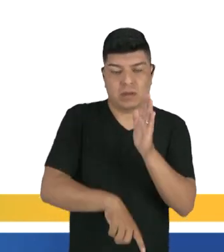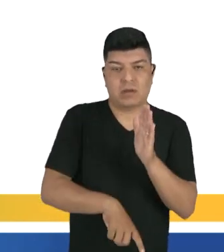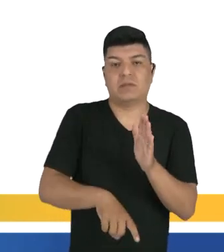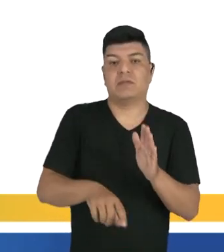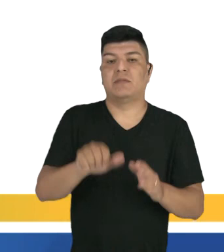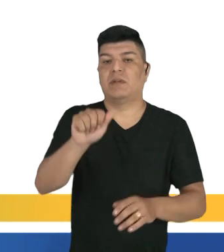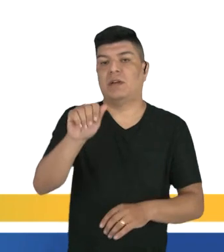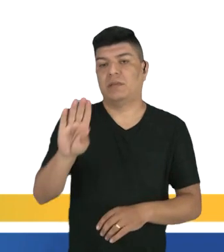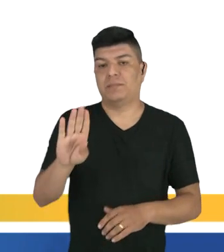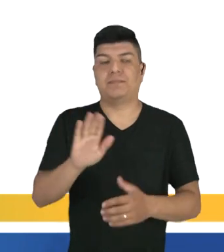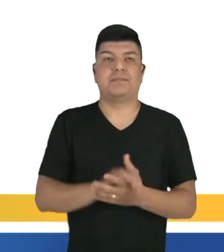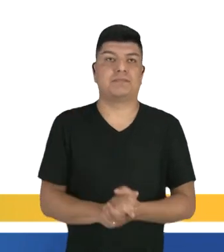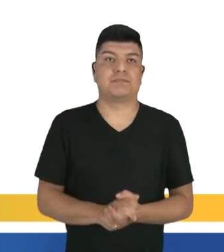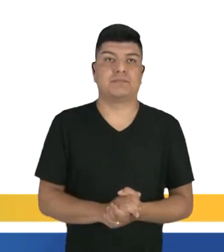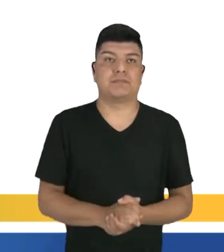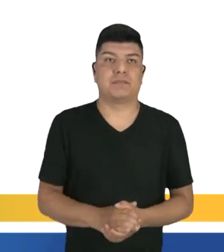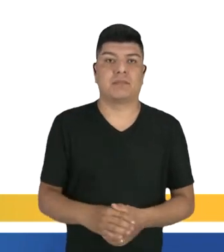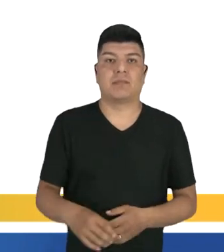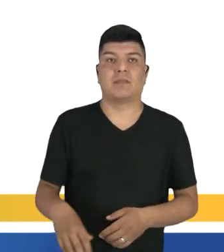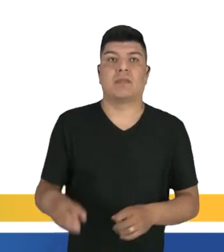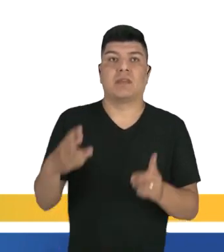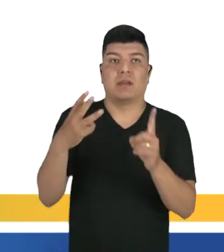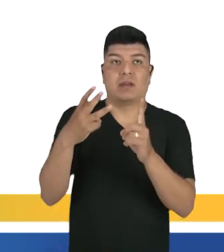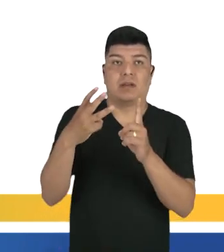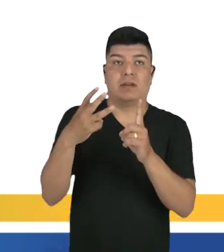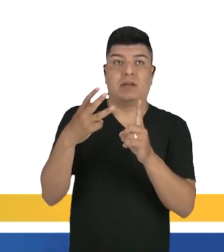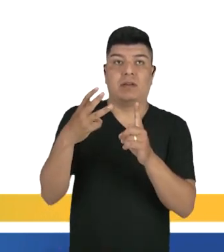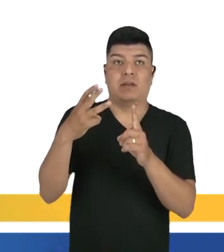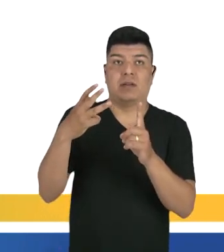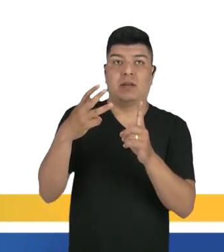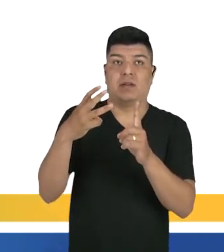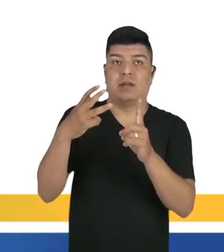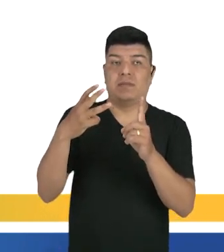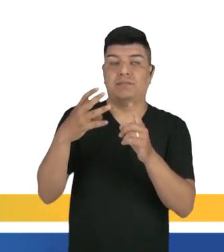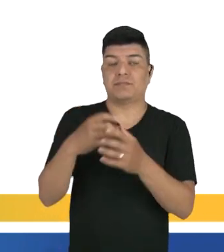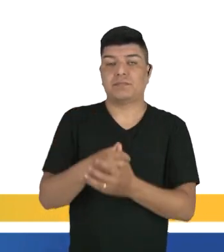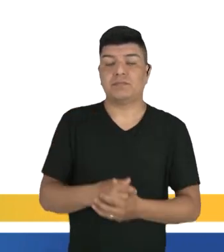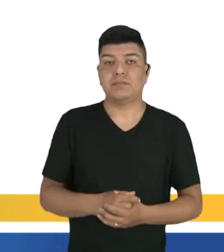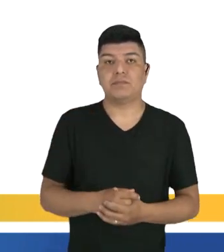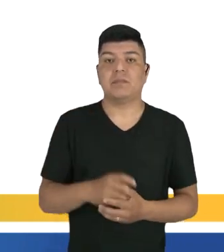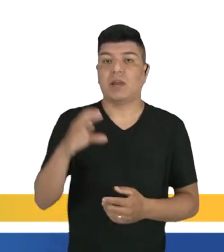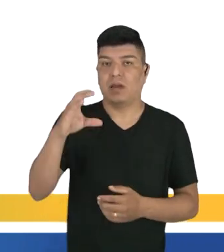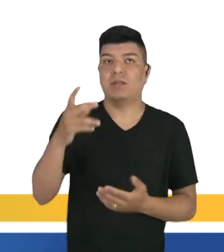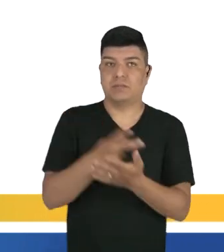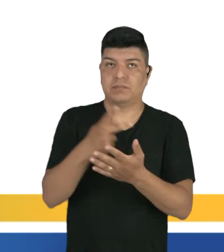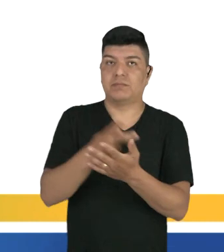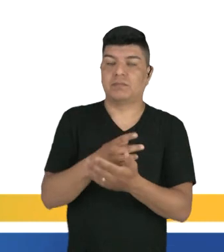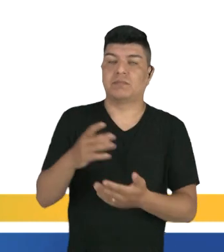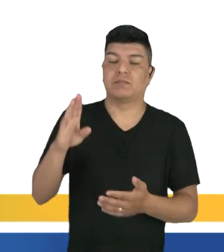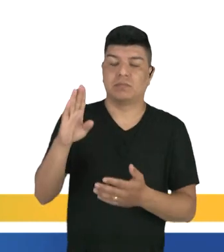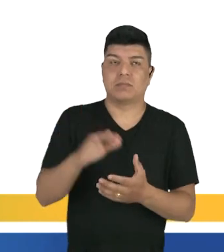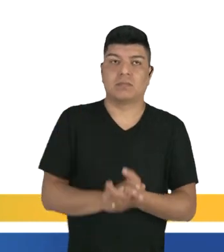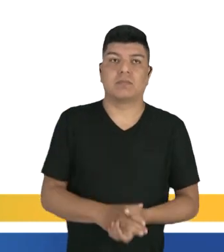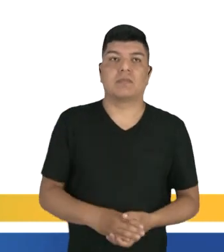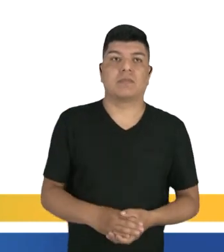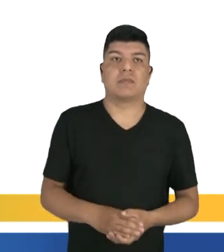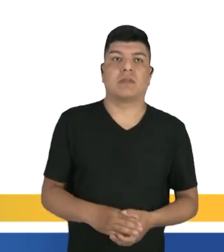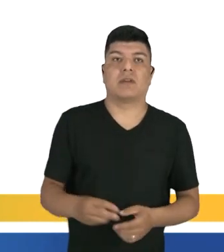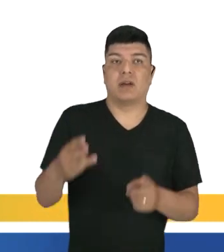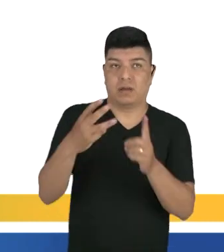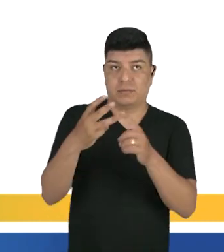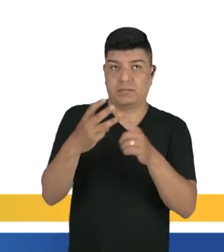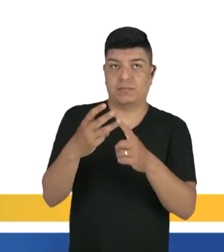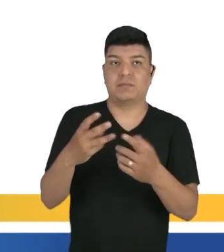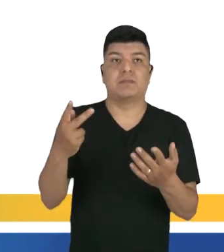B. A afirmação C, então a afirmação B ela é falsa também. A afirmação C ela também vai